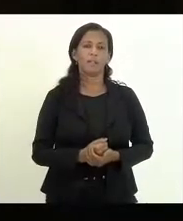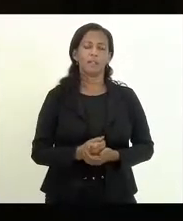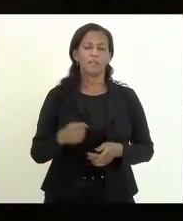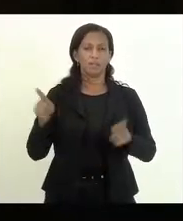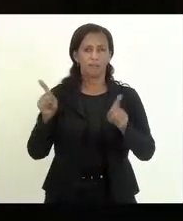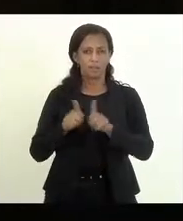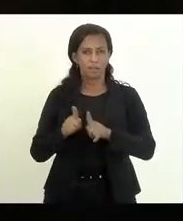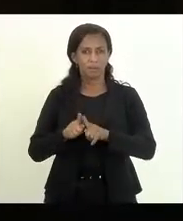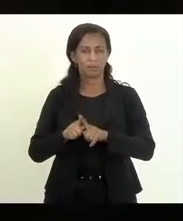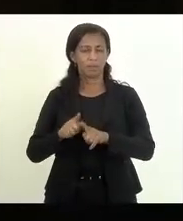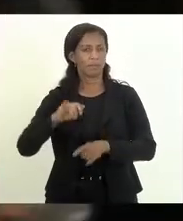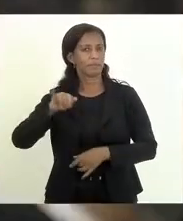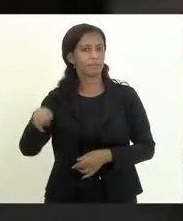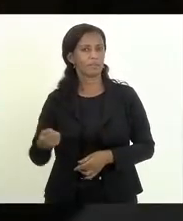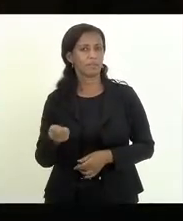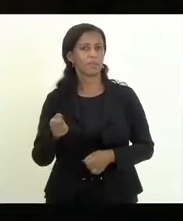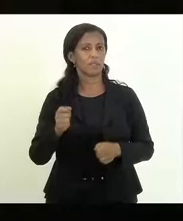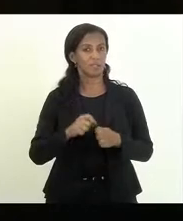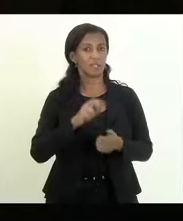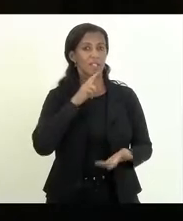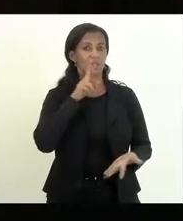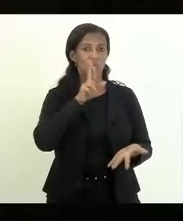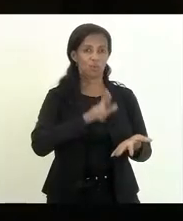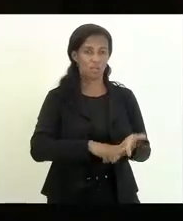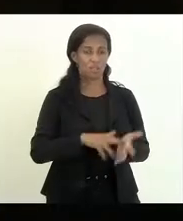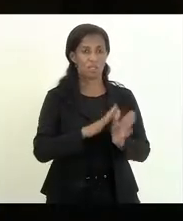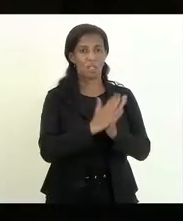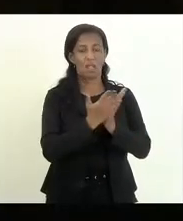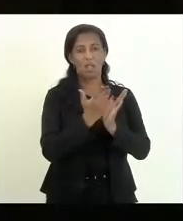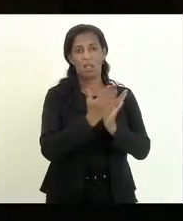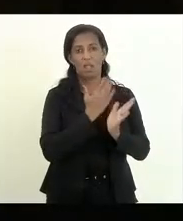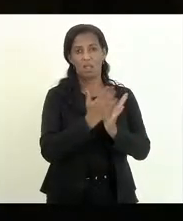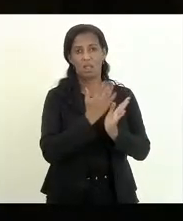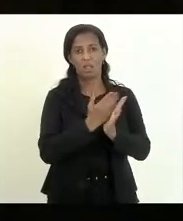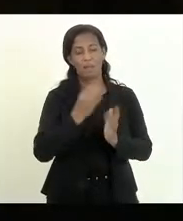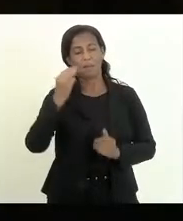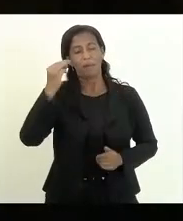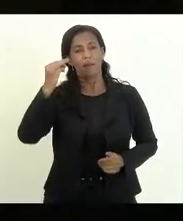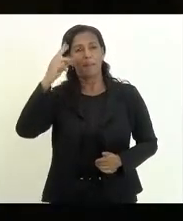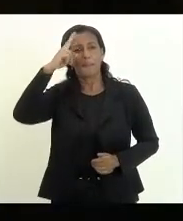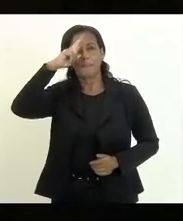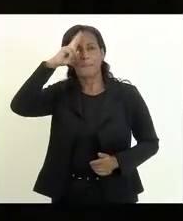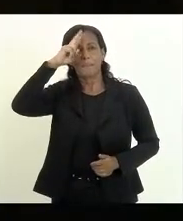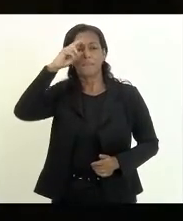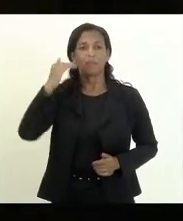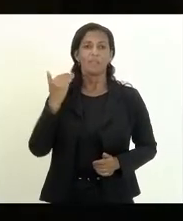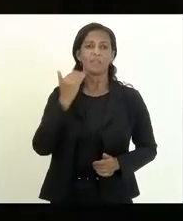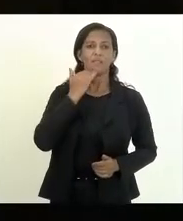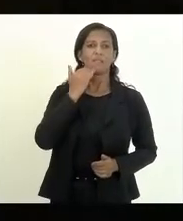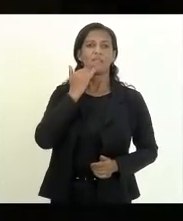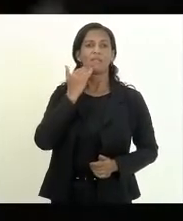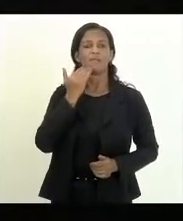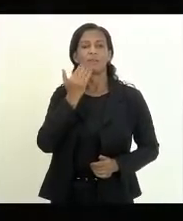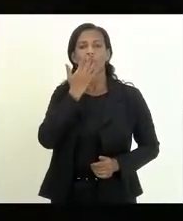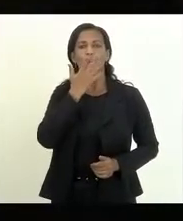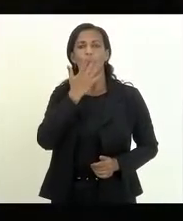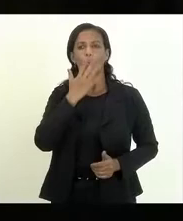a possibilidade de se reconhecer, um livro aí memorável, Um Defeito de Cor, da Ana